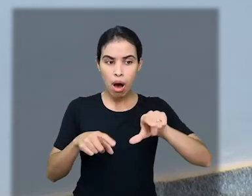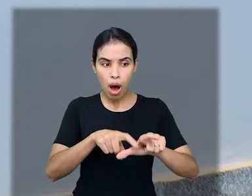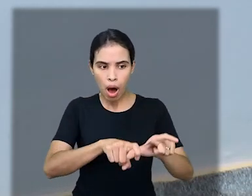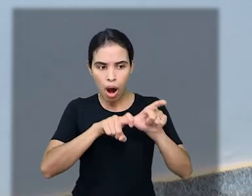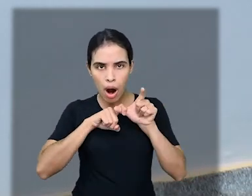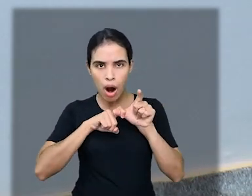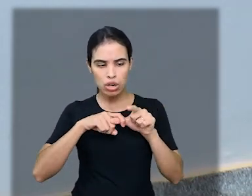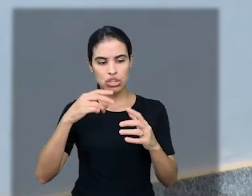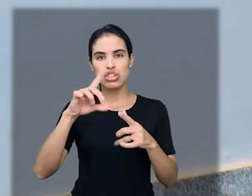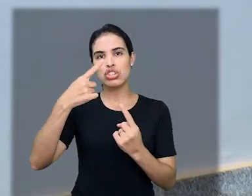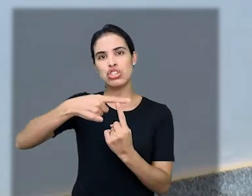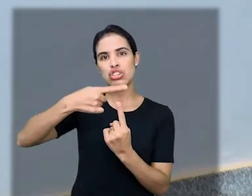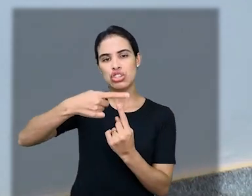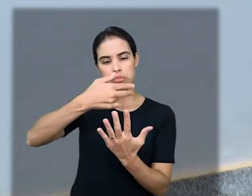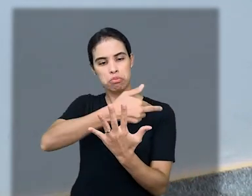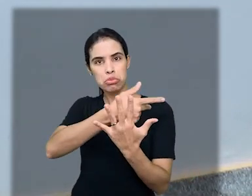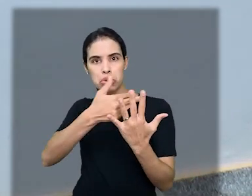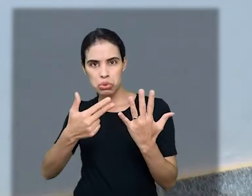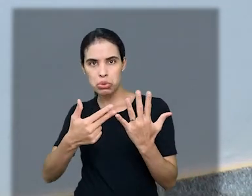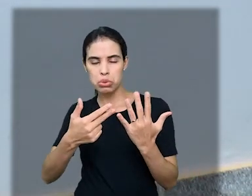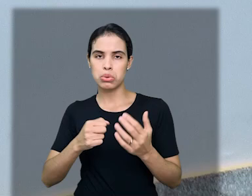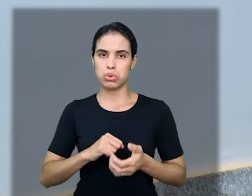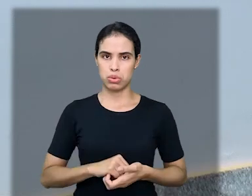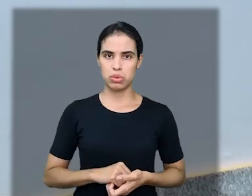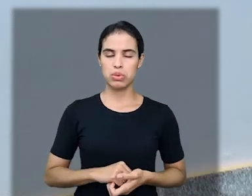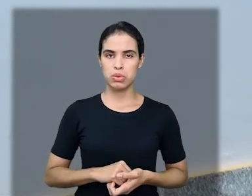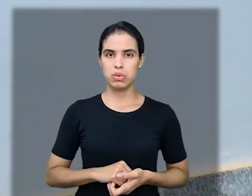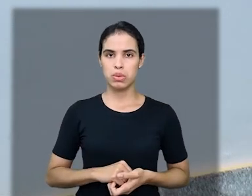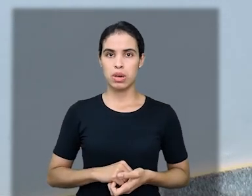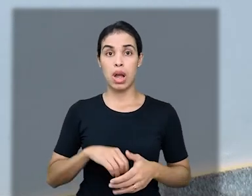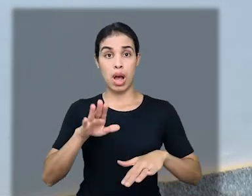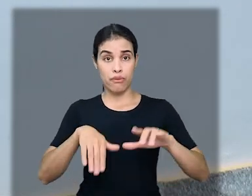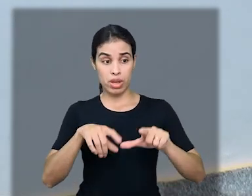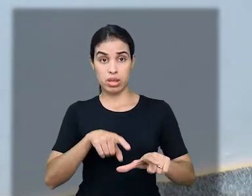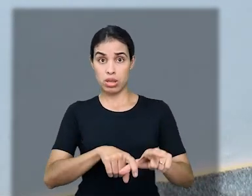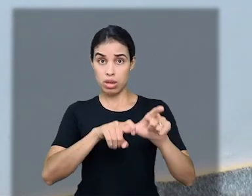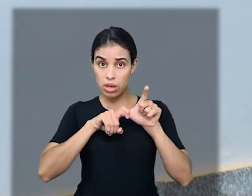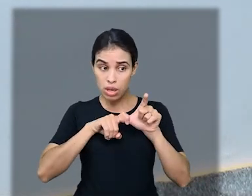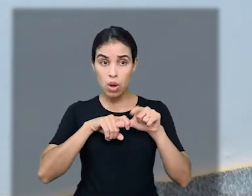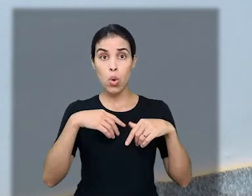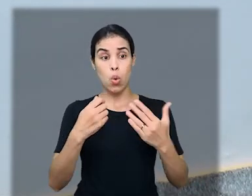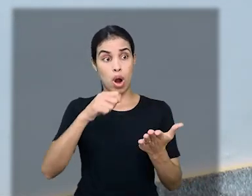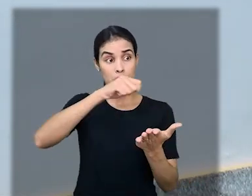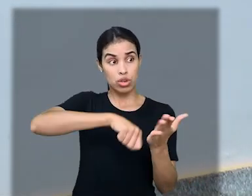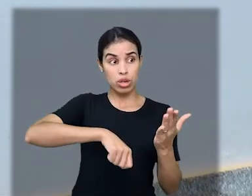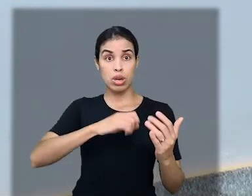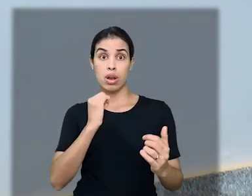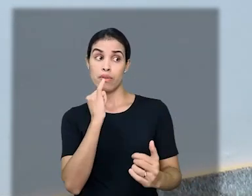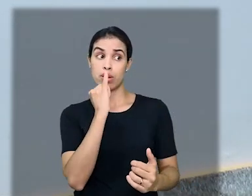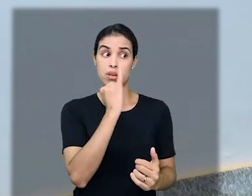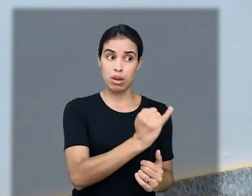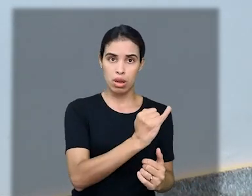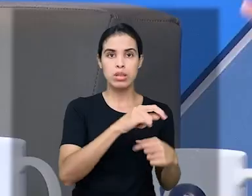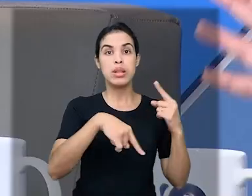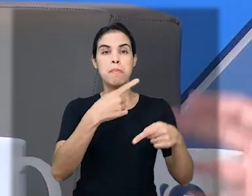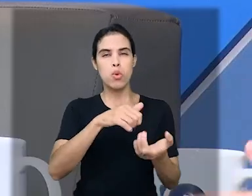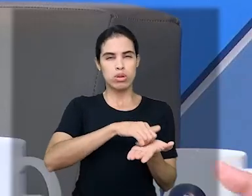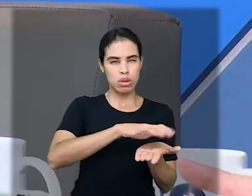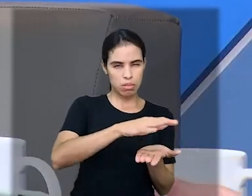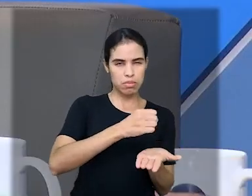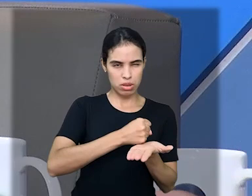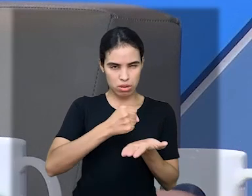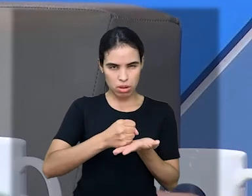sanções, digamos assim, né? Tem situações, atitudes que geram advertência, suspensão e outras demissão. É